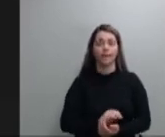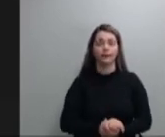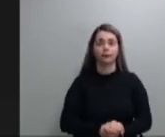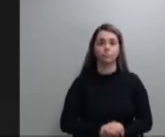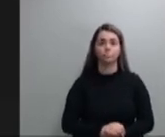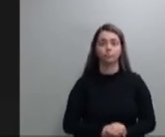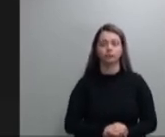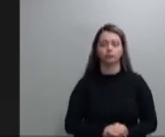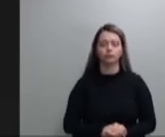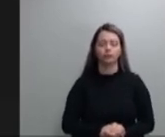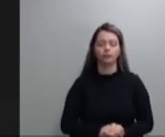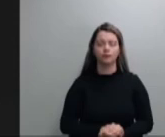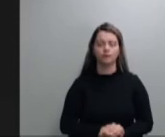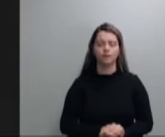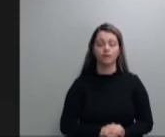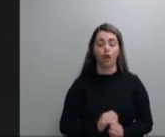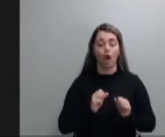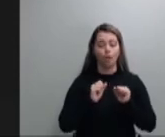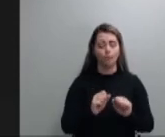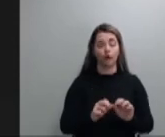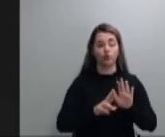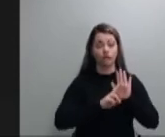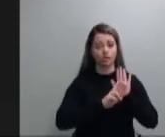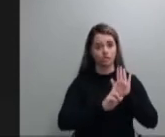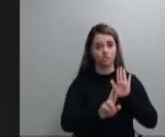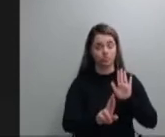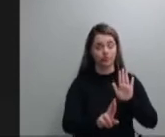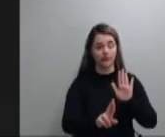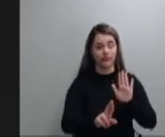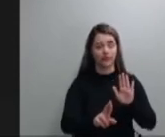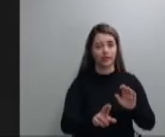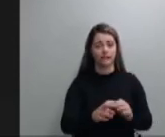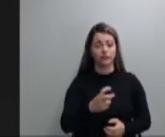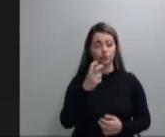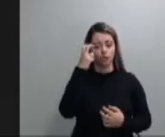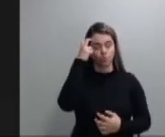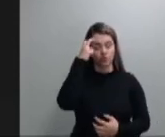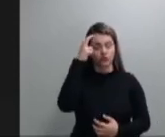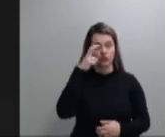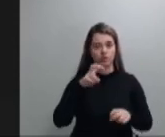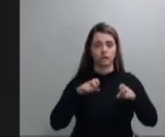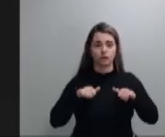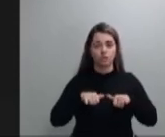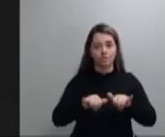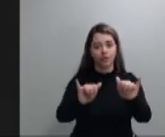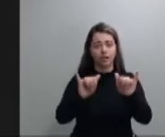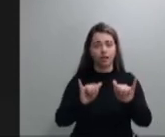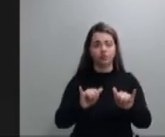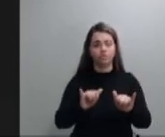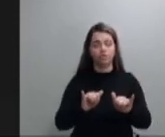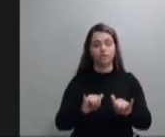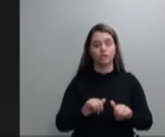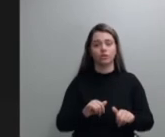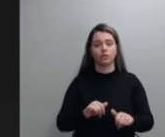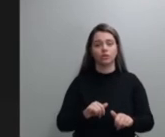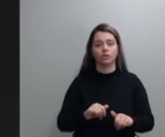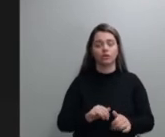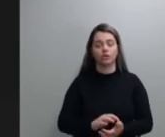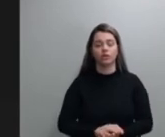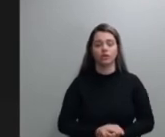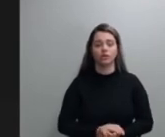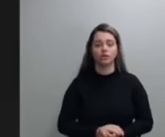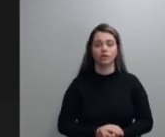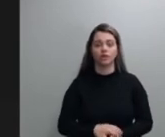possam resultar na concentração do mercado deverão se apresentar para o exame previamente com as 15 dias sua realização deve-se